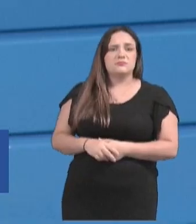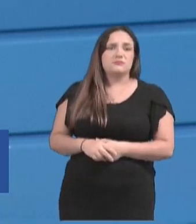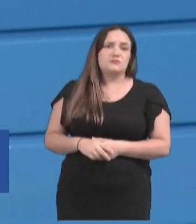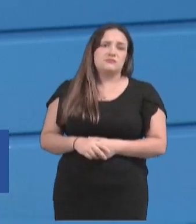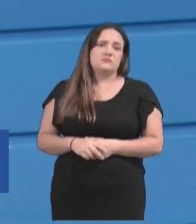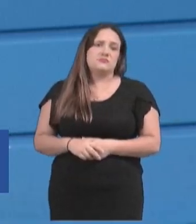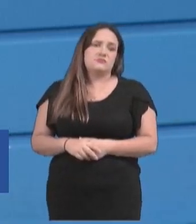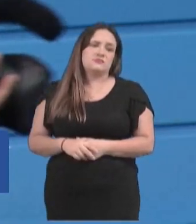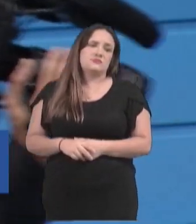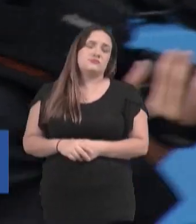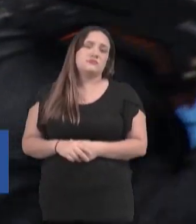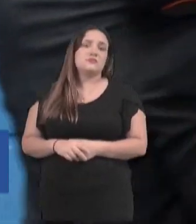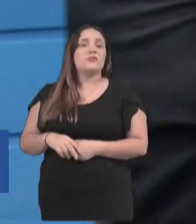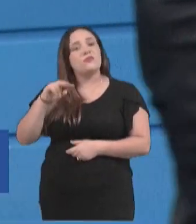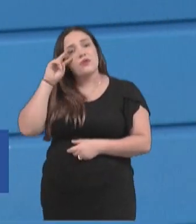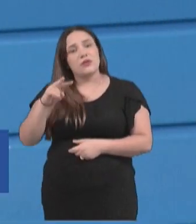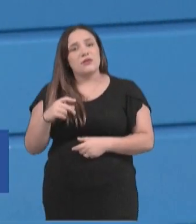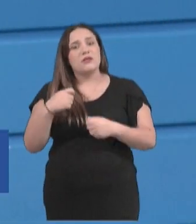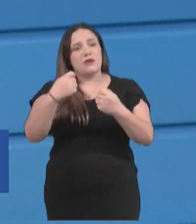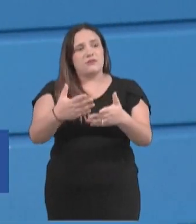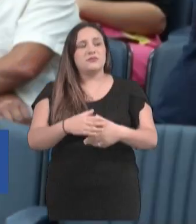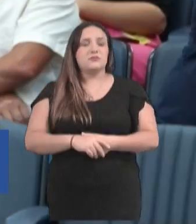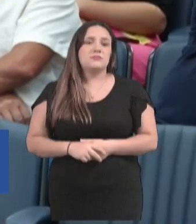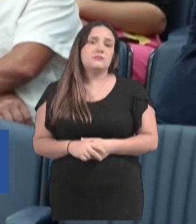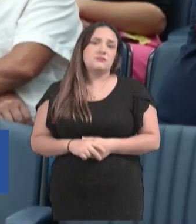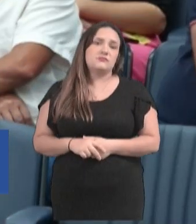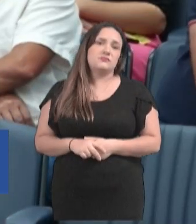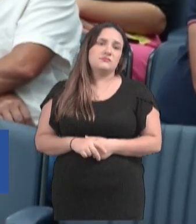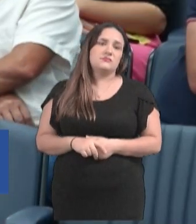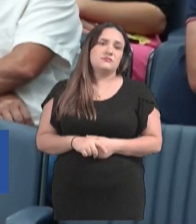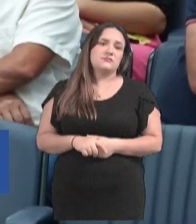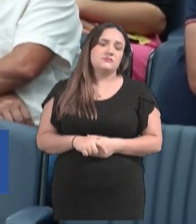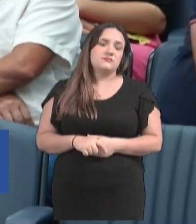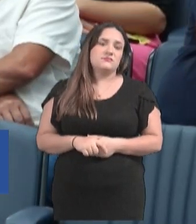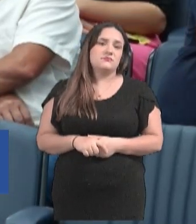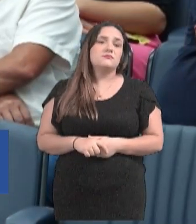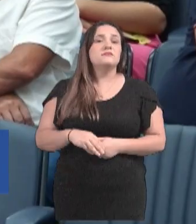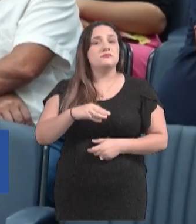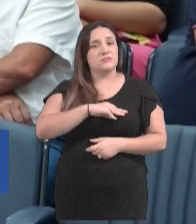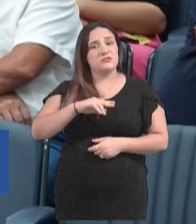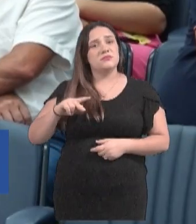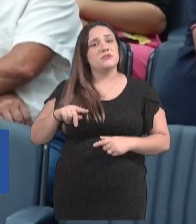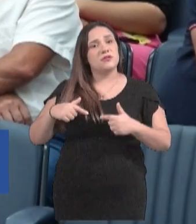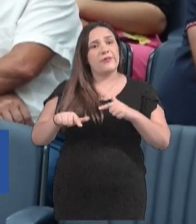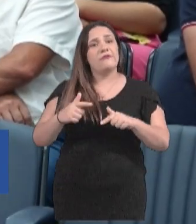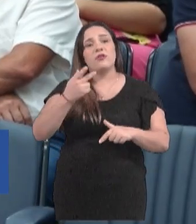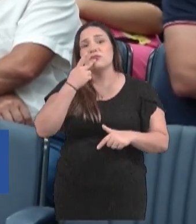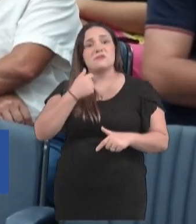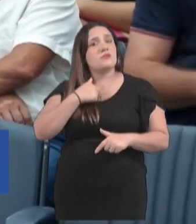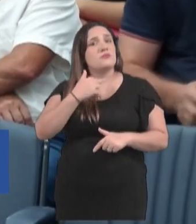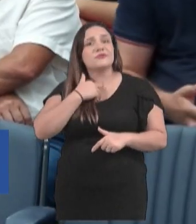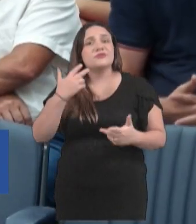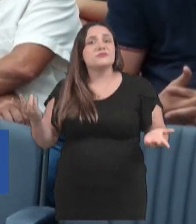batia, via quanto saco dava e pagava. Aí o Ministério do Trabalho falou que não podia